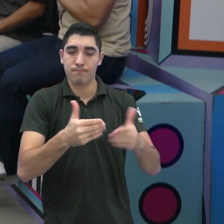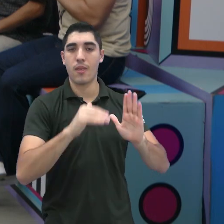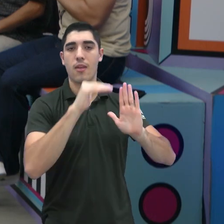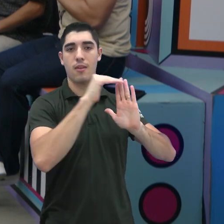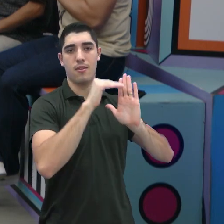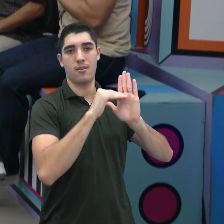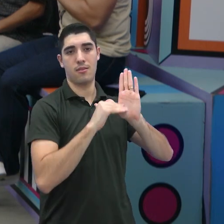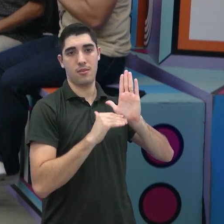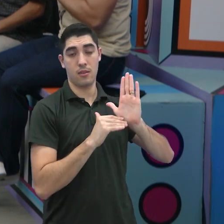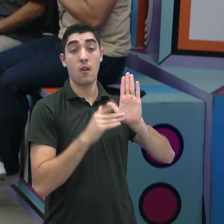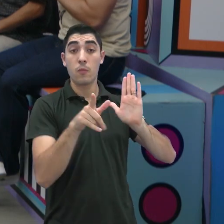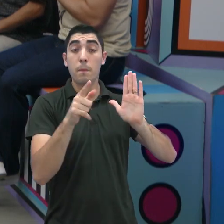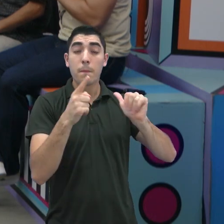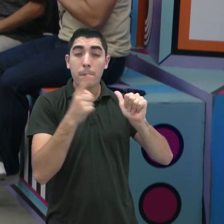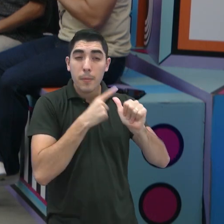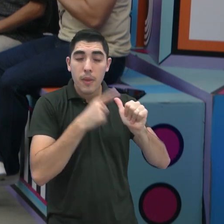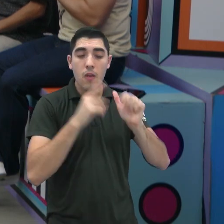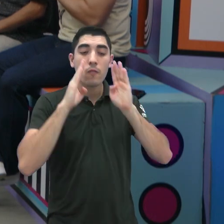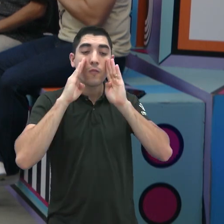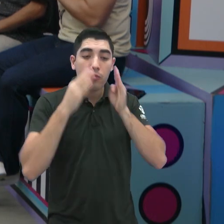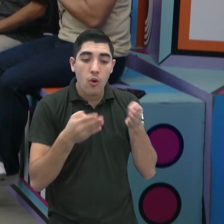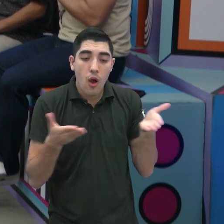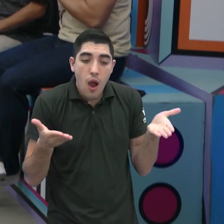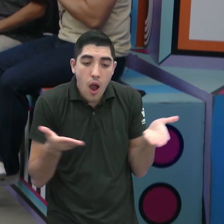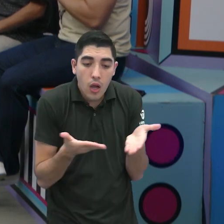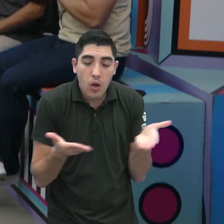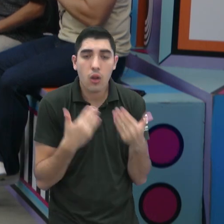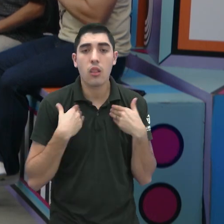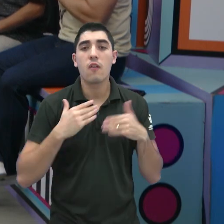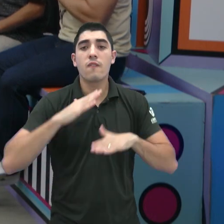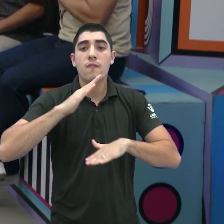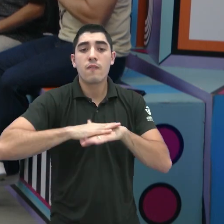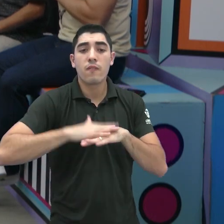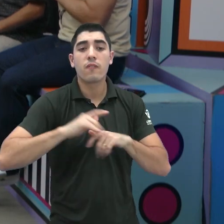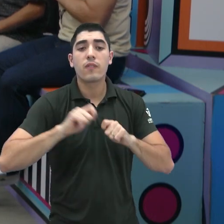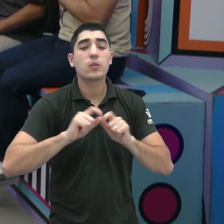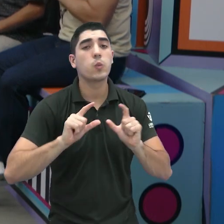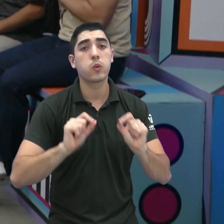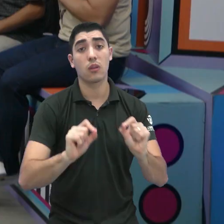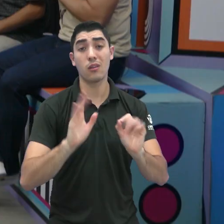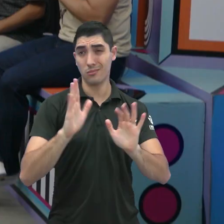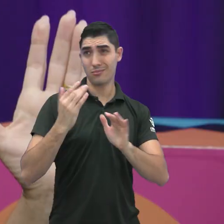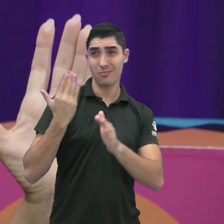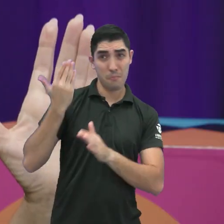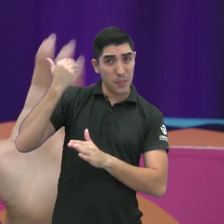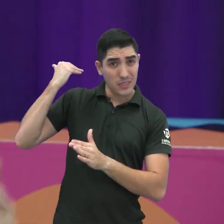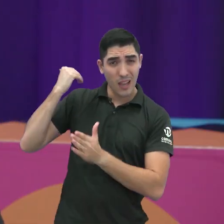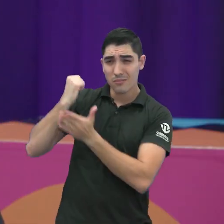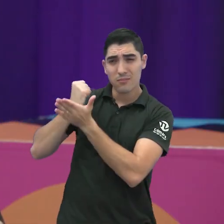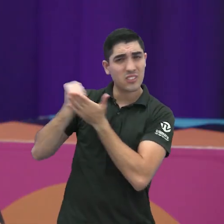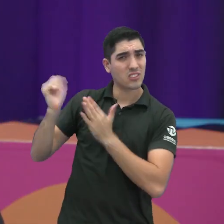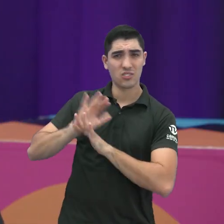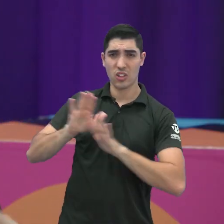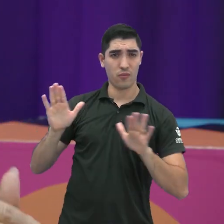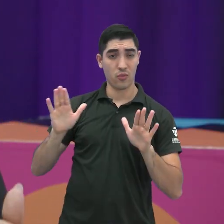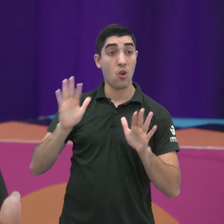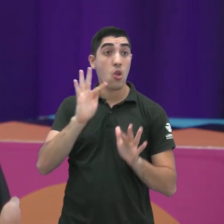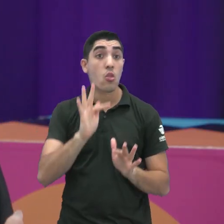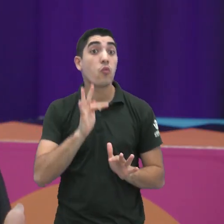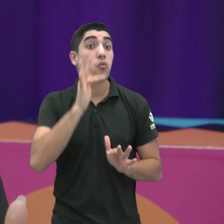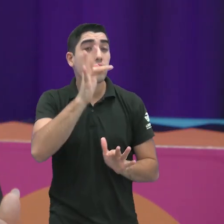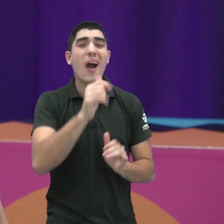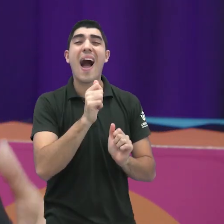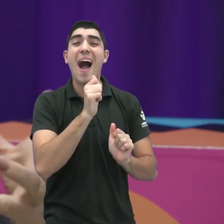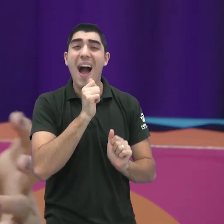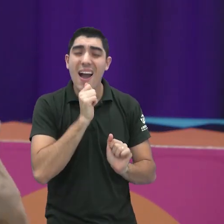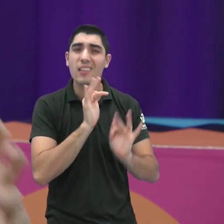focar no aqui e no agora. O que eu posso fazer agora? Porque o que passou, passou, certo? E o que está por vir, está por